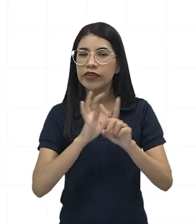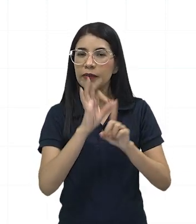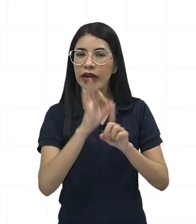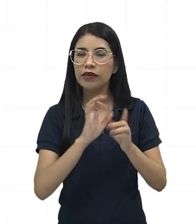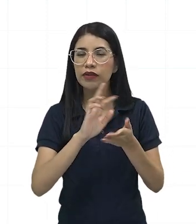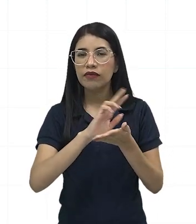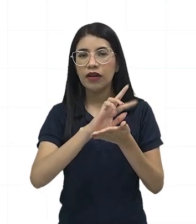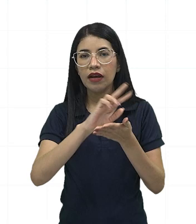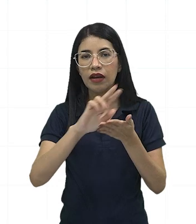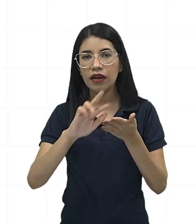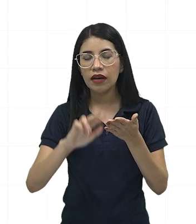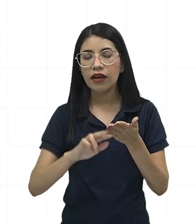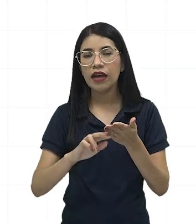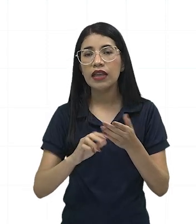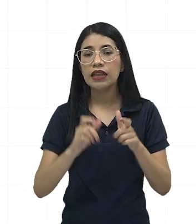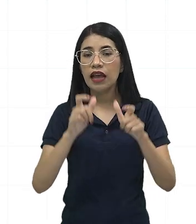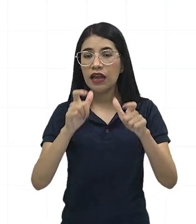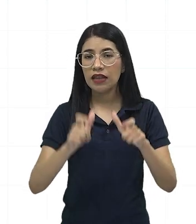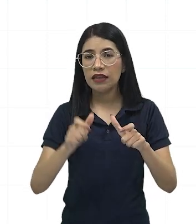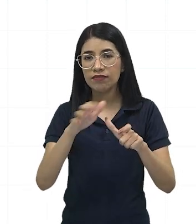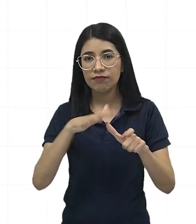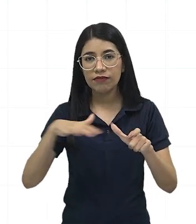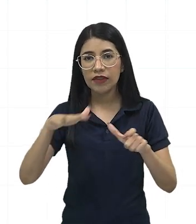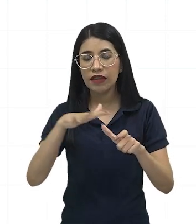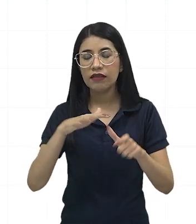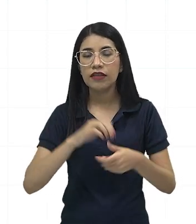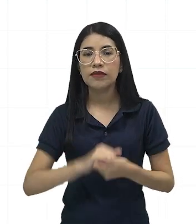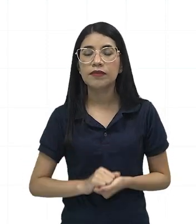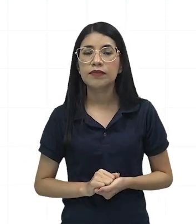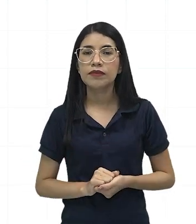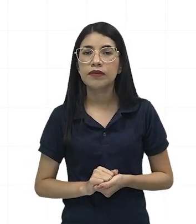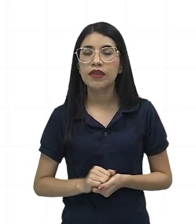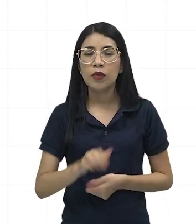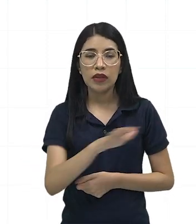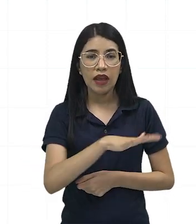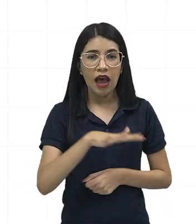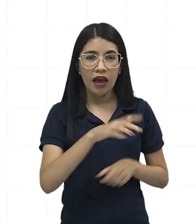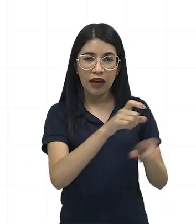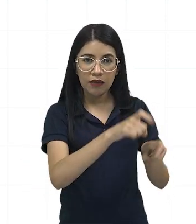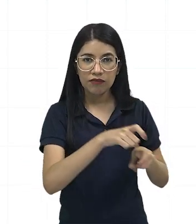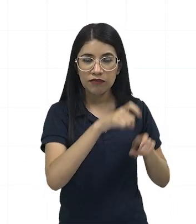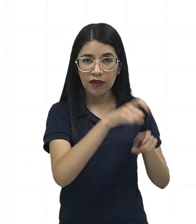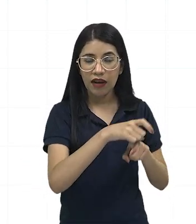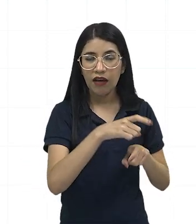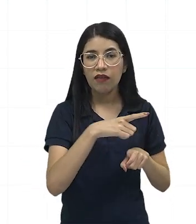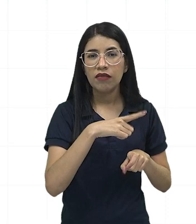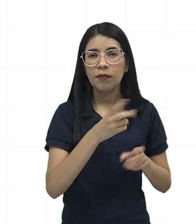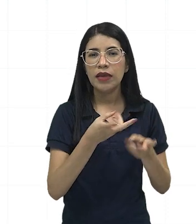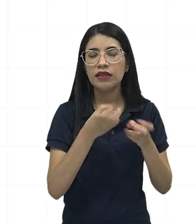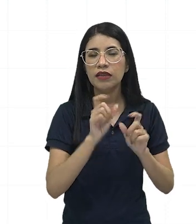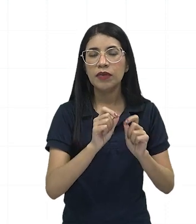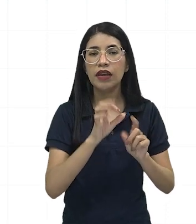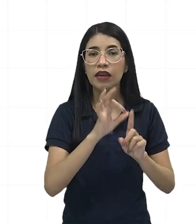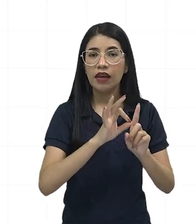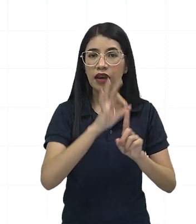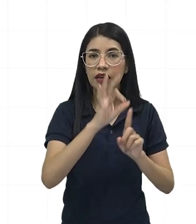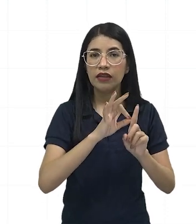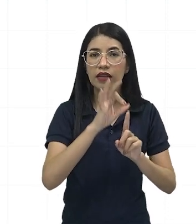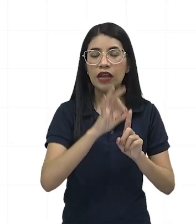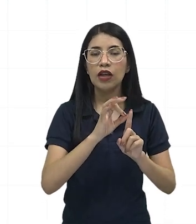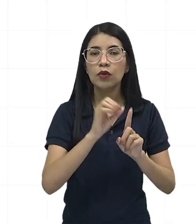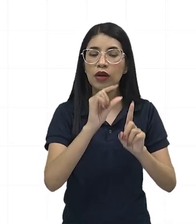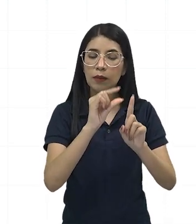ser sentida numa mesma cidade, né? Então, na área rural, vocês conseguem perceber que a temperatura ela